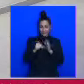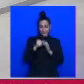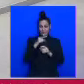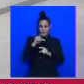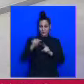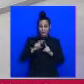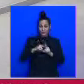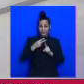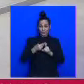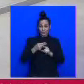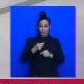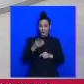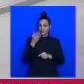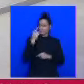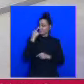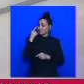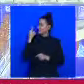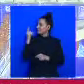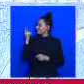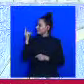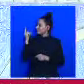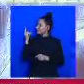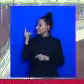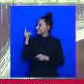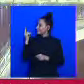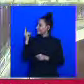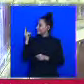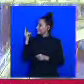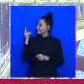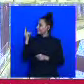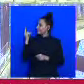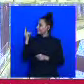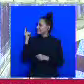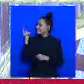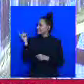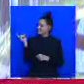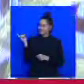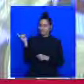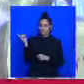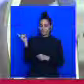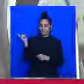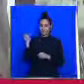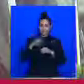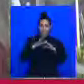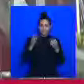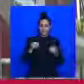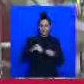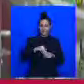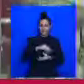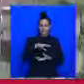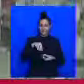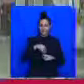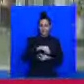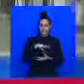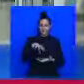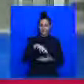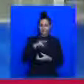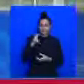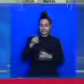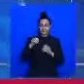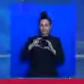Primeiro sorteio da dupla Sena. Bolas posicionadas. Valendo! Globo carregado,